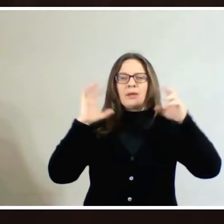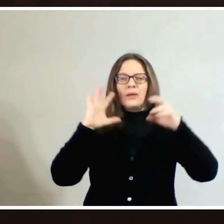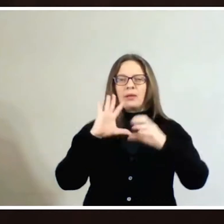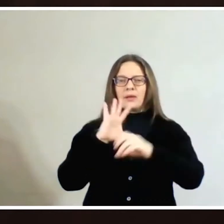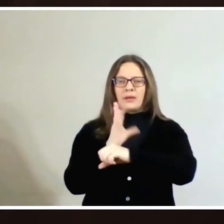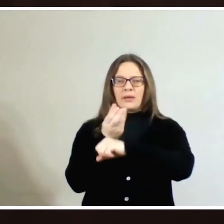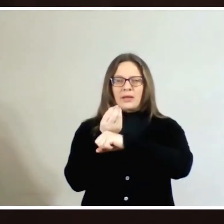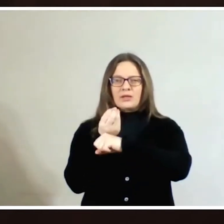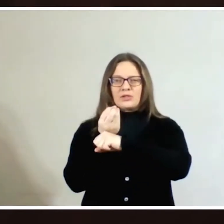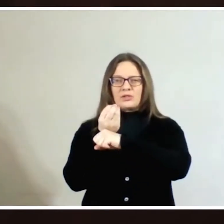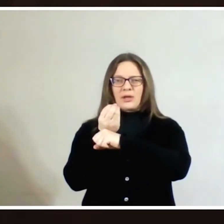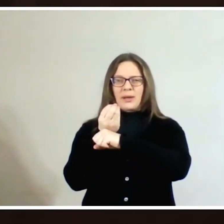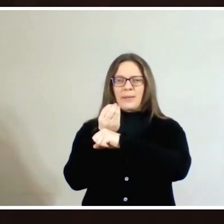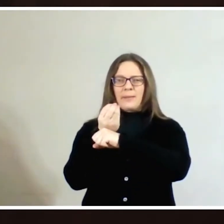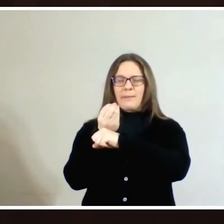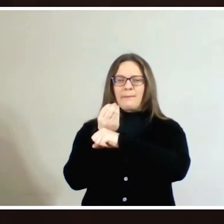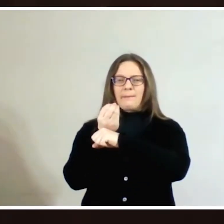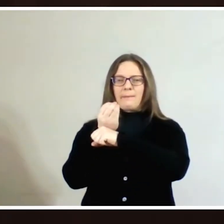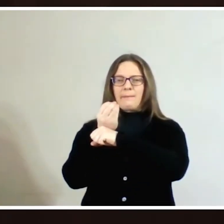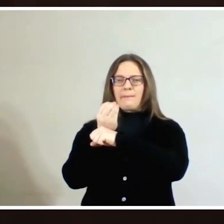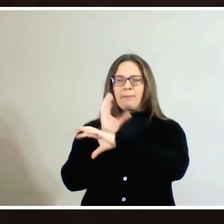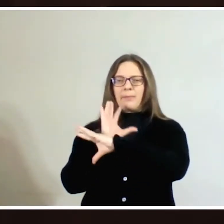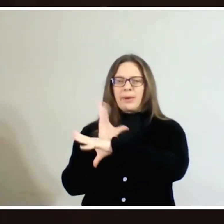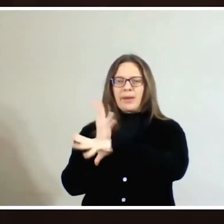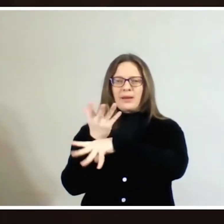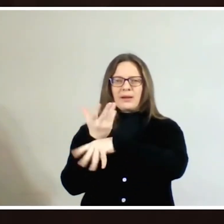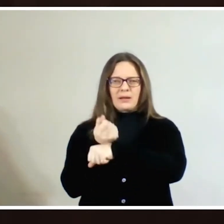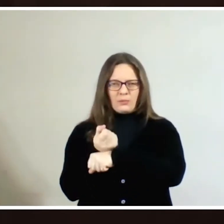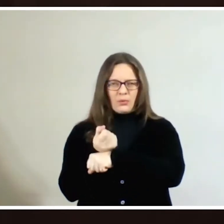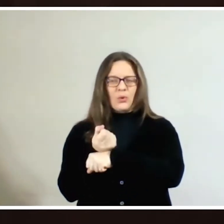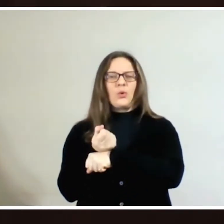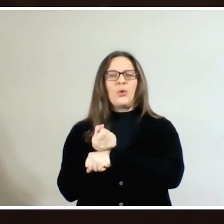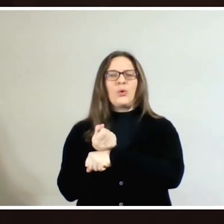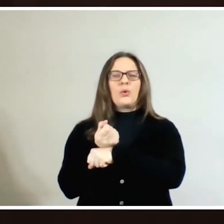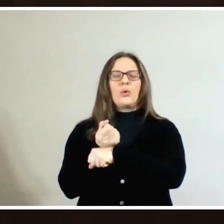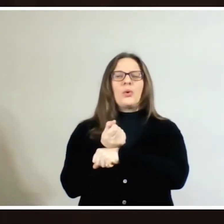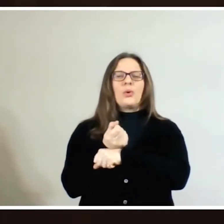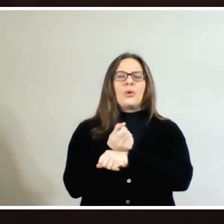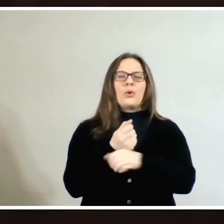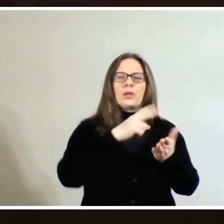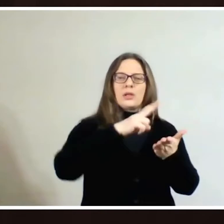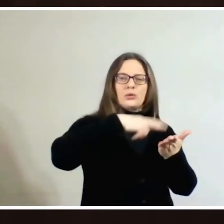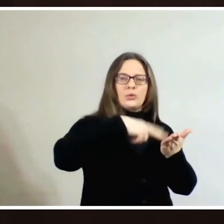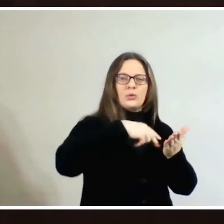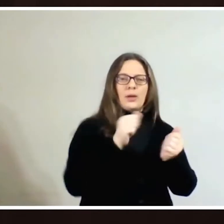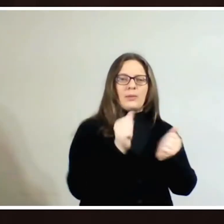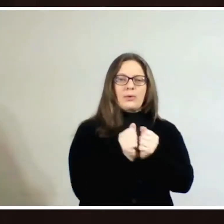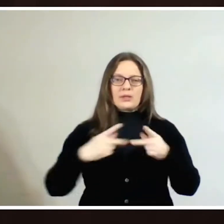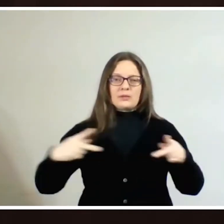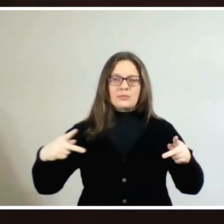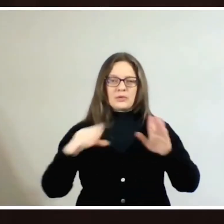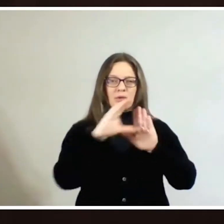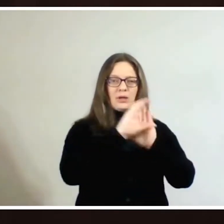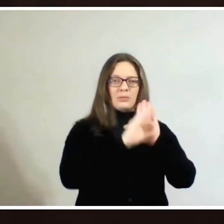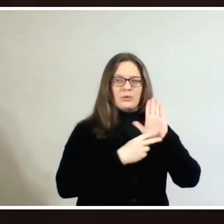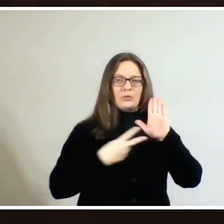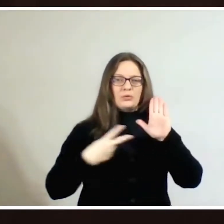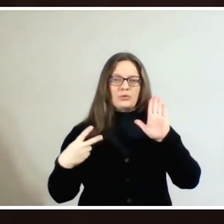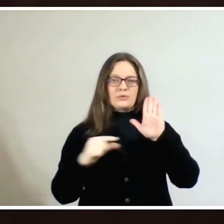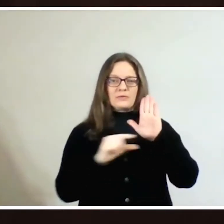A leitura bíblica é Apocalipse 2, versículos 16